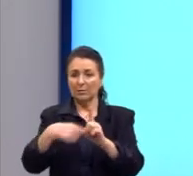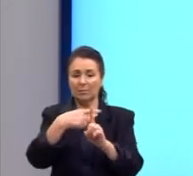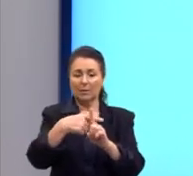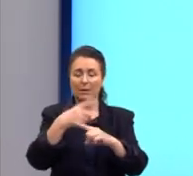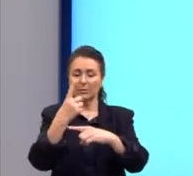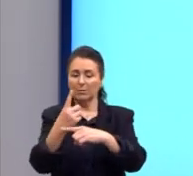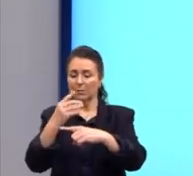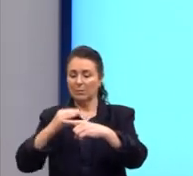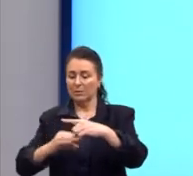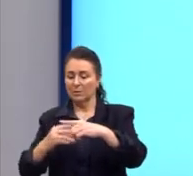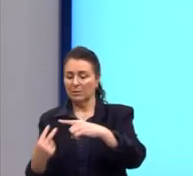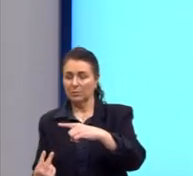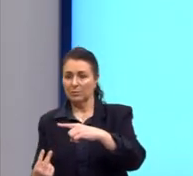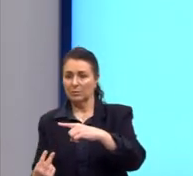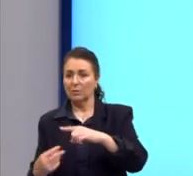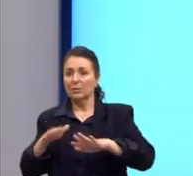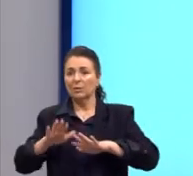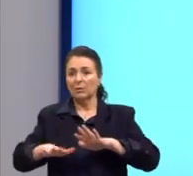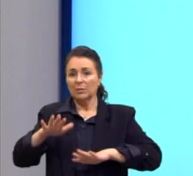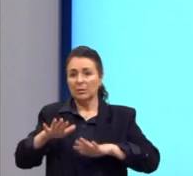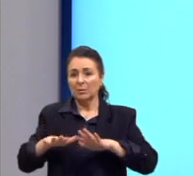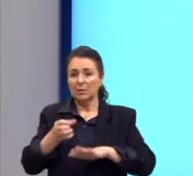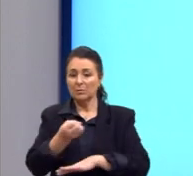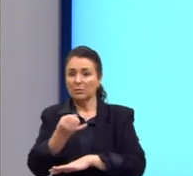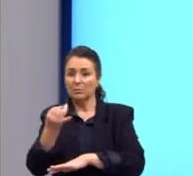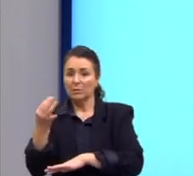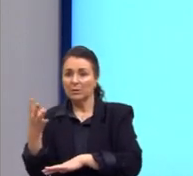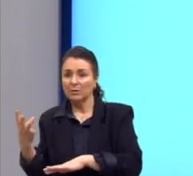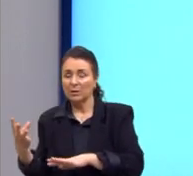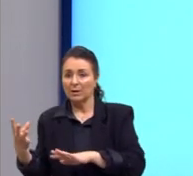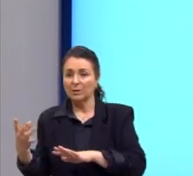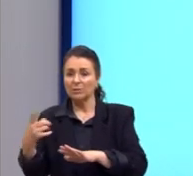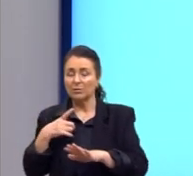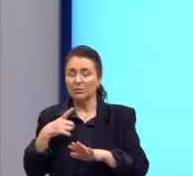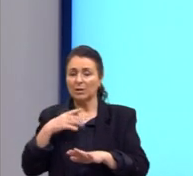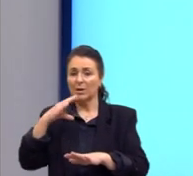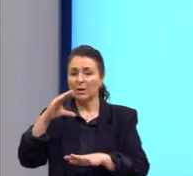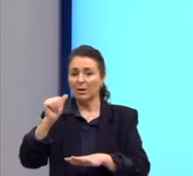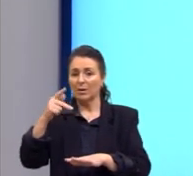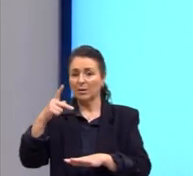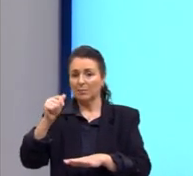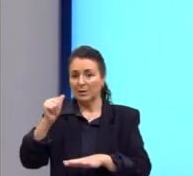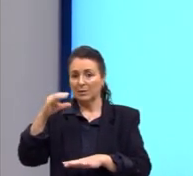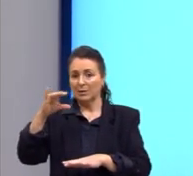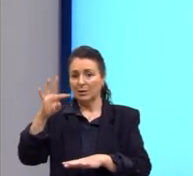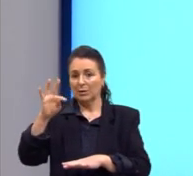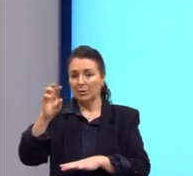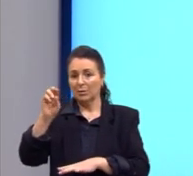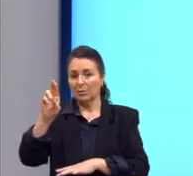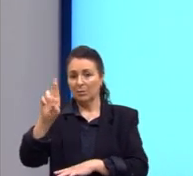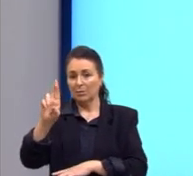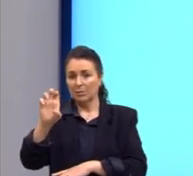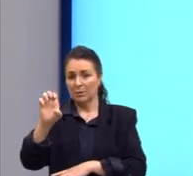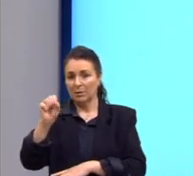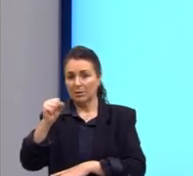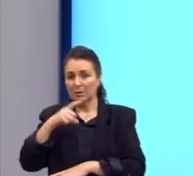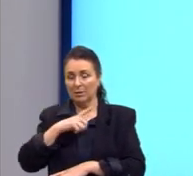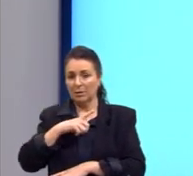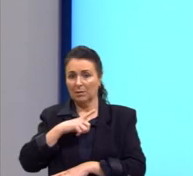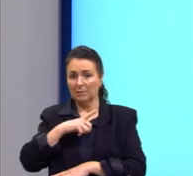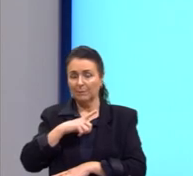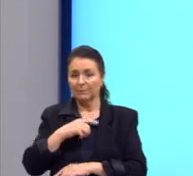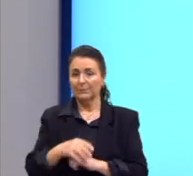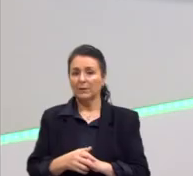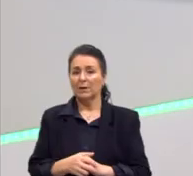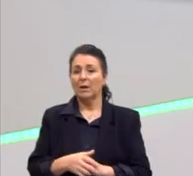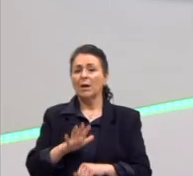um sobre a capacitância 2 depende né de quantos capacitores a gente tiver então vejam que Claro sim